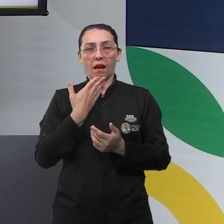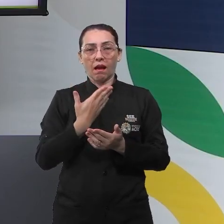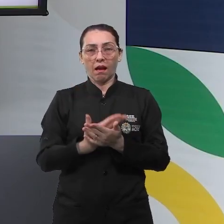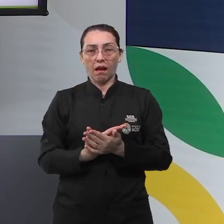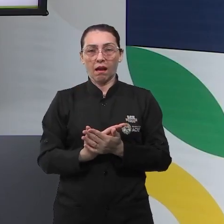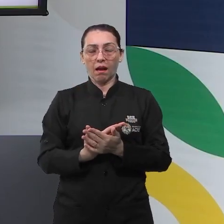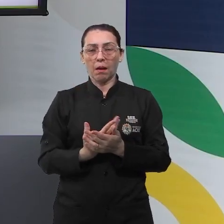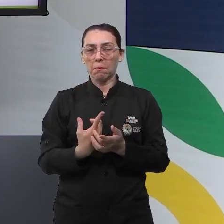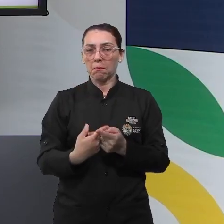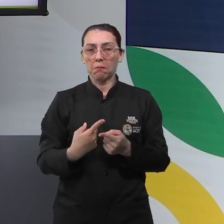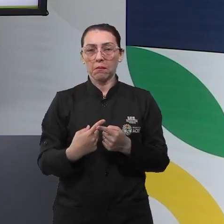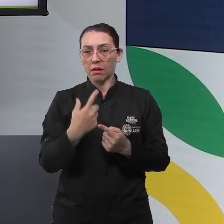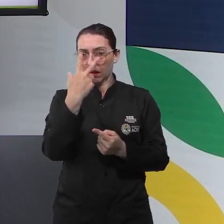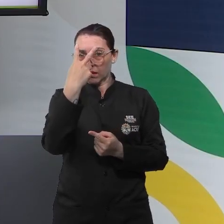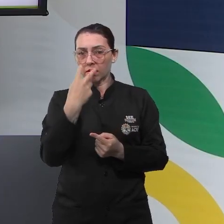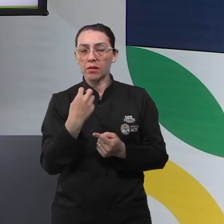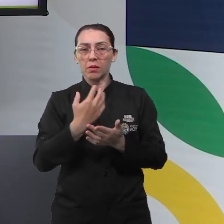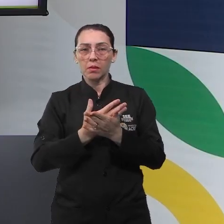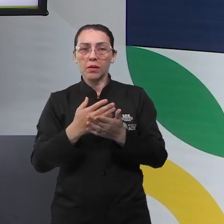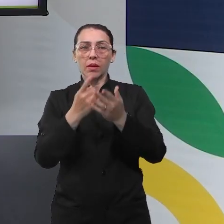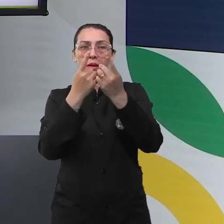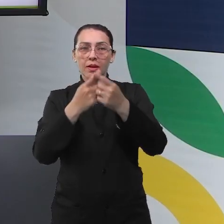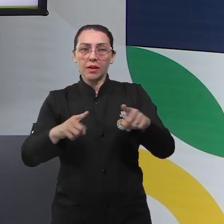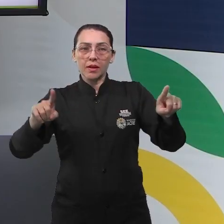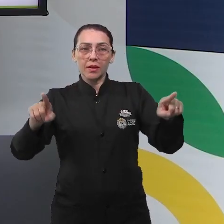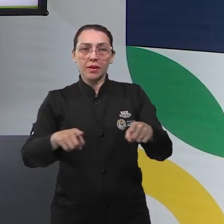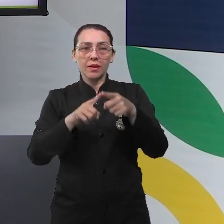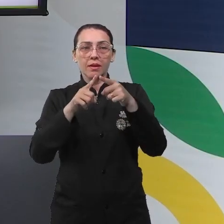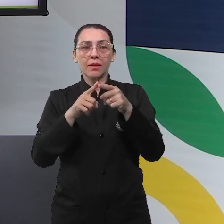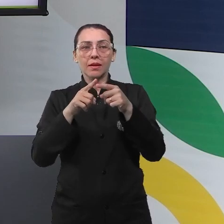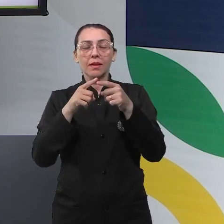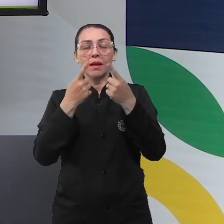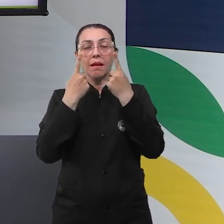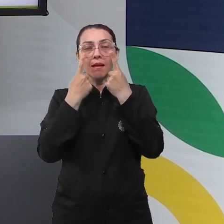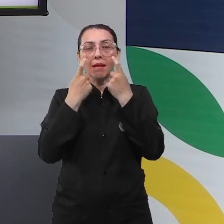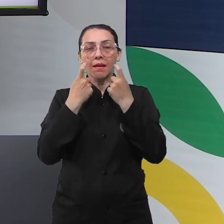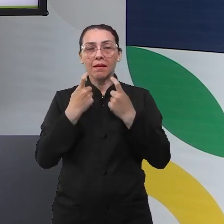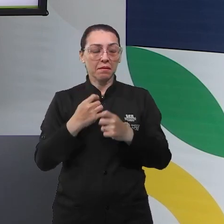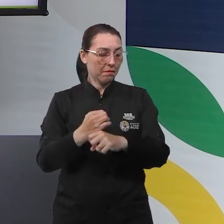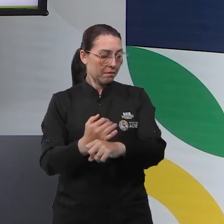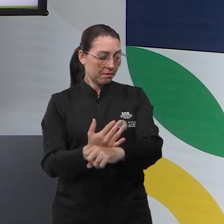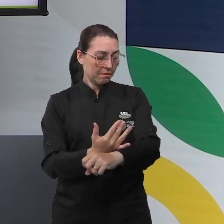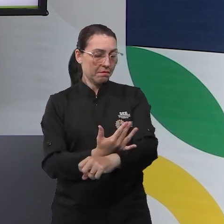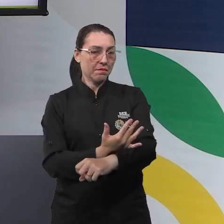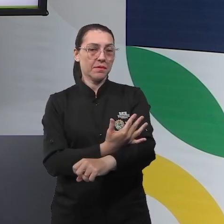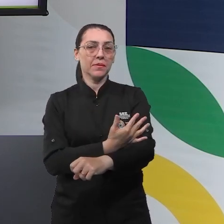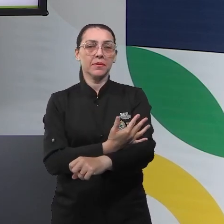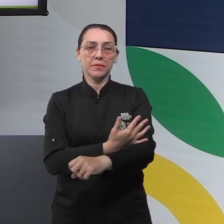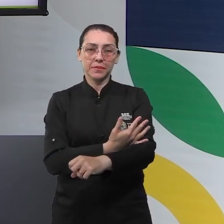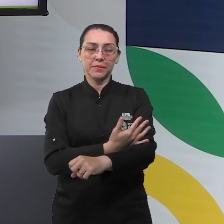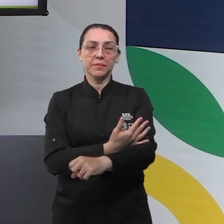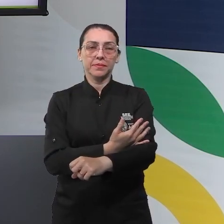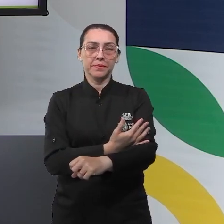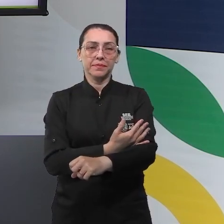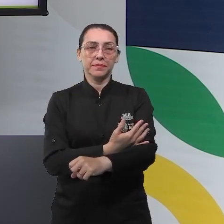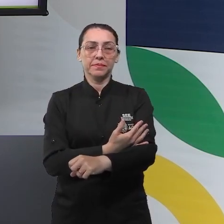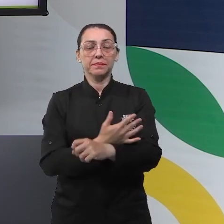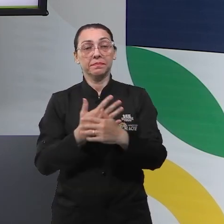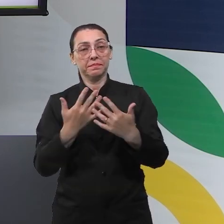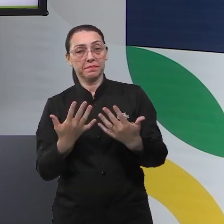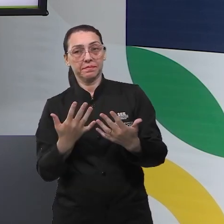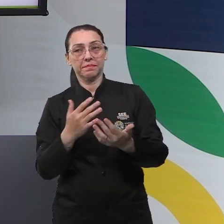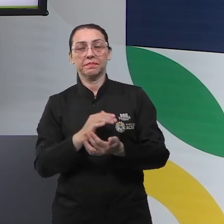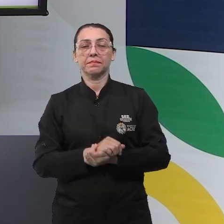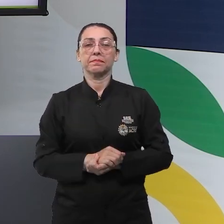meio receosos, só que quando ela começou a cantar, os olhos deles se encheram de lágrimas, eles começaram a se emocionar. Então, essa é a